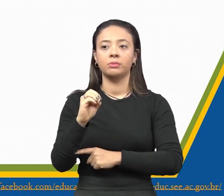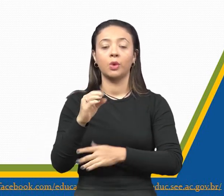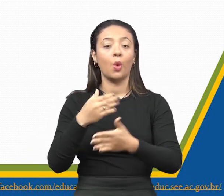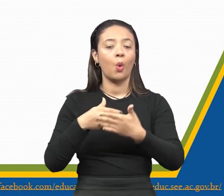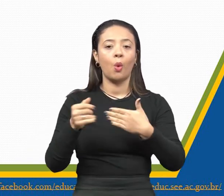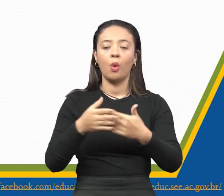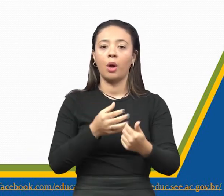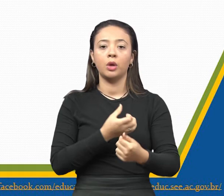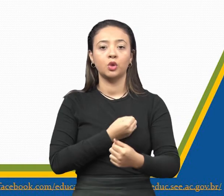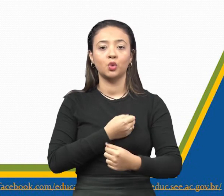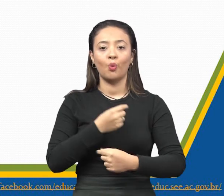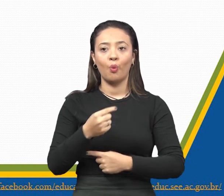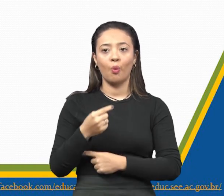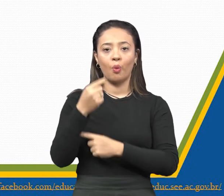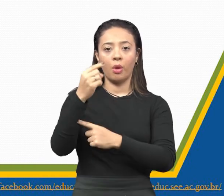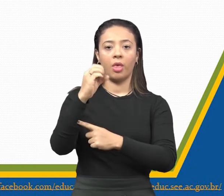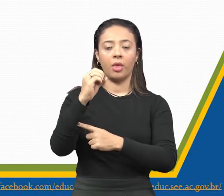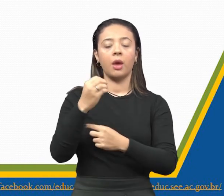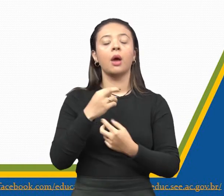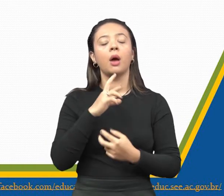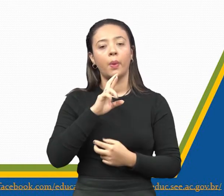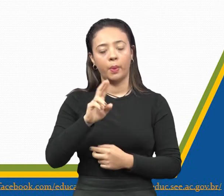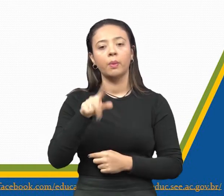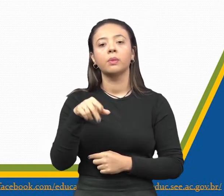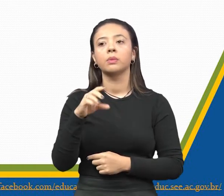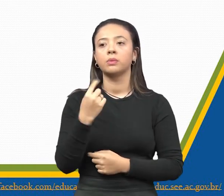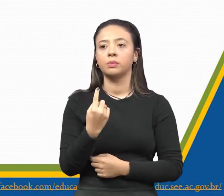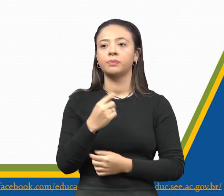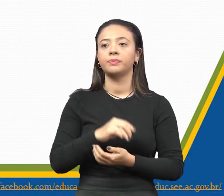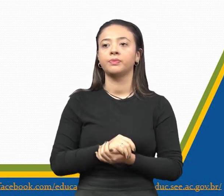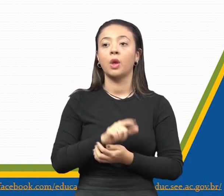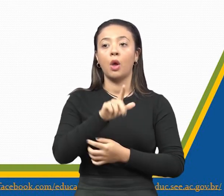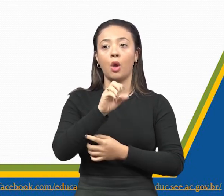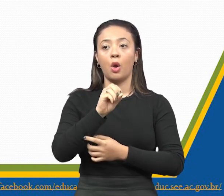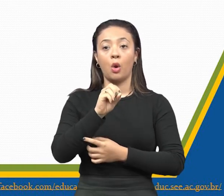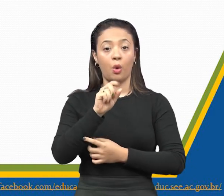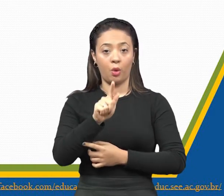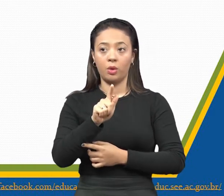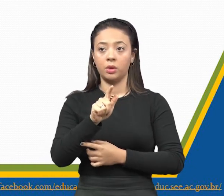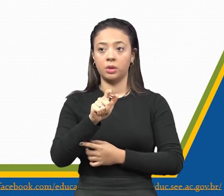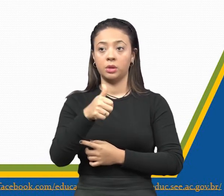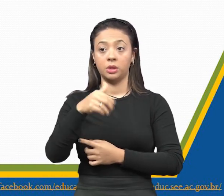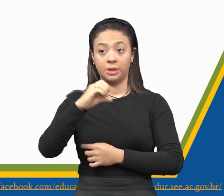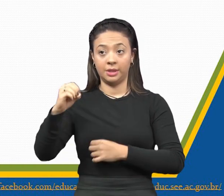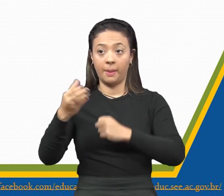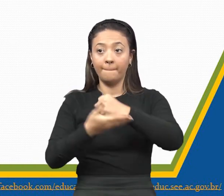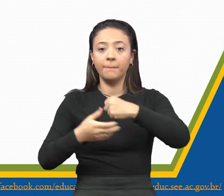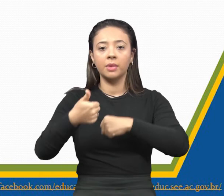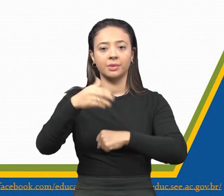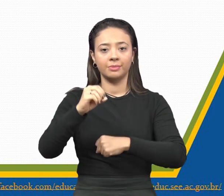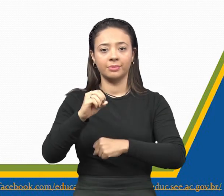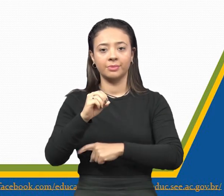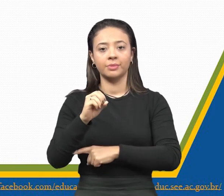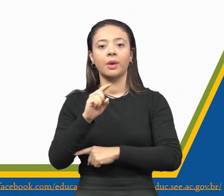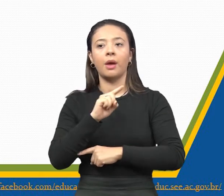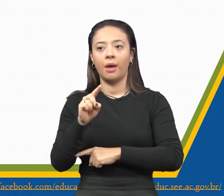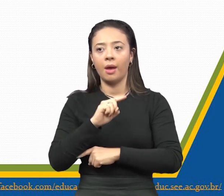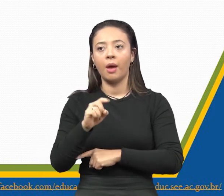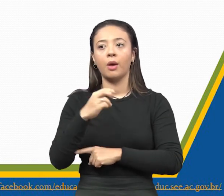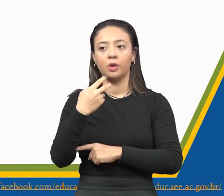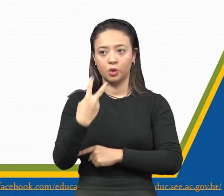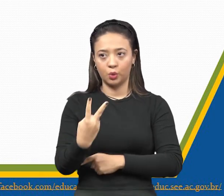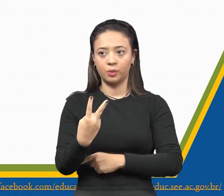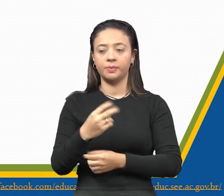tá bom? Log de 100 na base 10 é igual a 2, porque 10 elevado a 2 é 100. Agora, observa só, aquele log